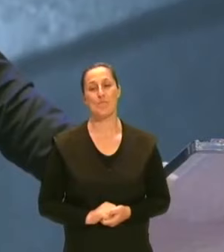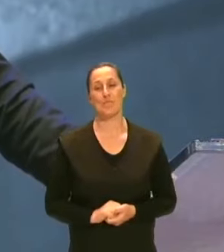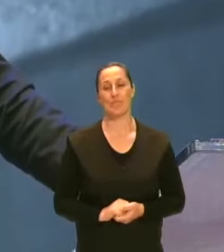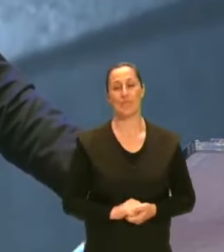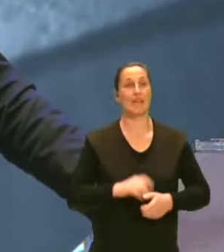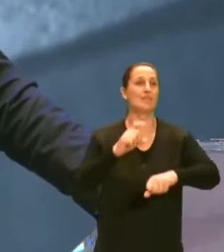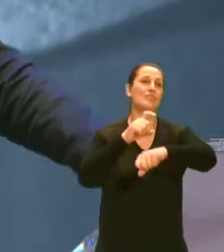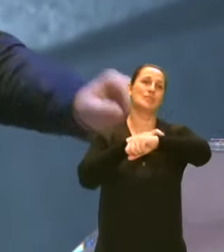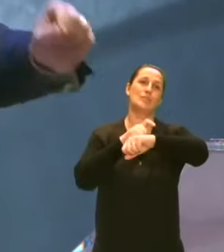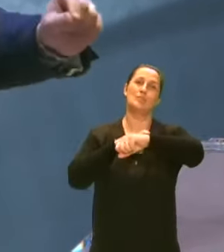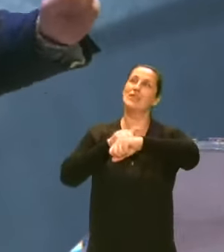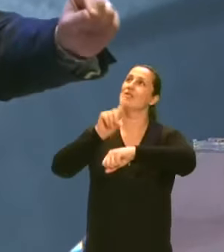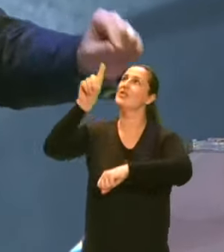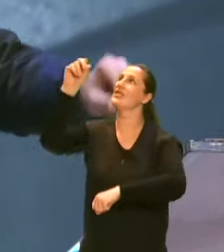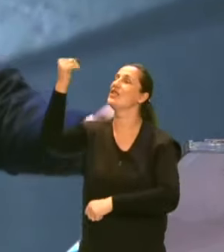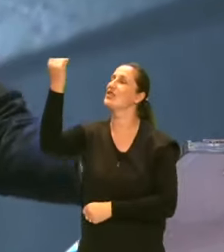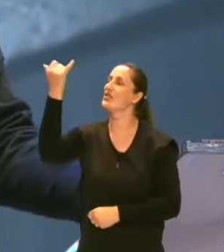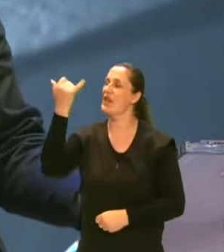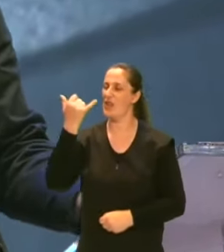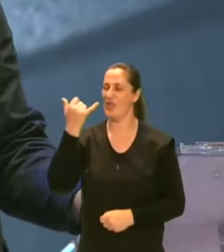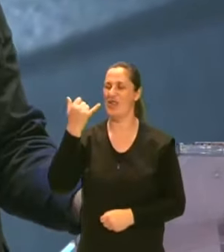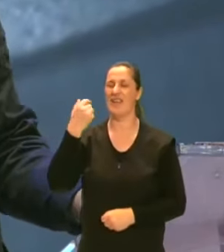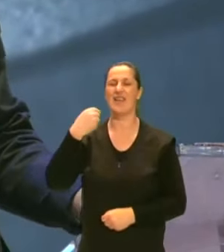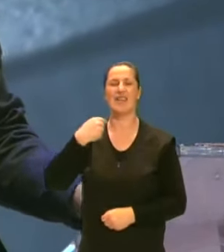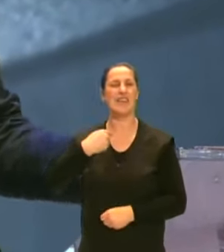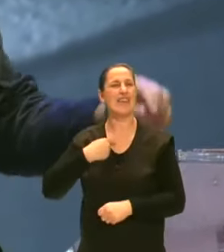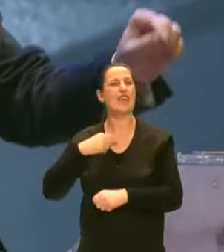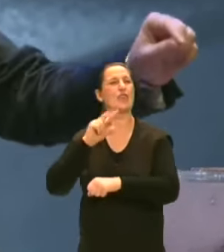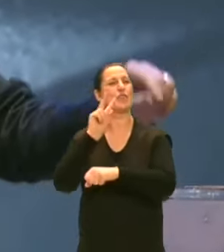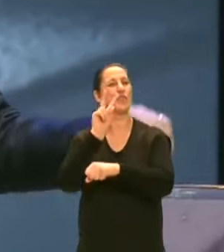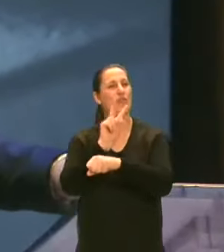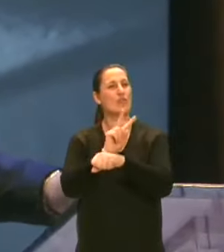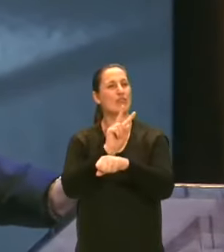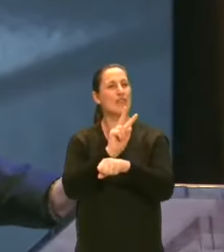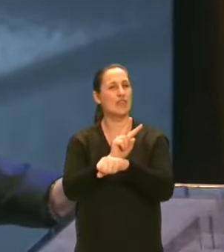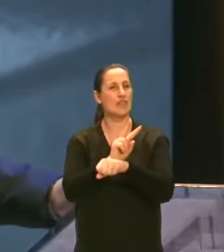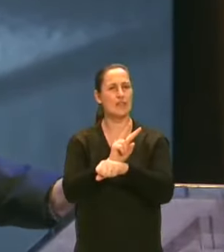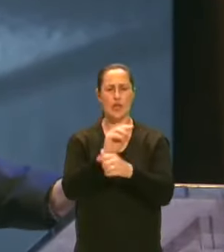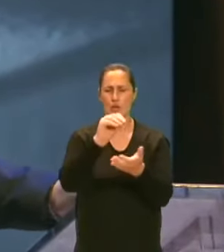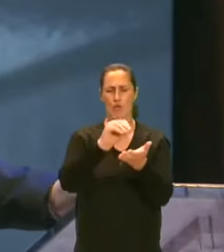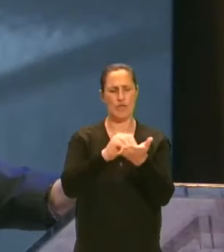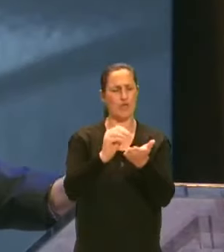Naquele momento Deus falou o seguinte, eu estou cuidando, filho. Não vai faltar a fralda das